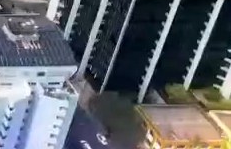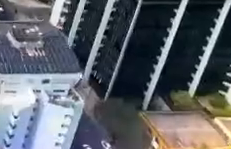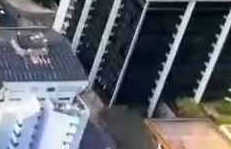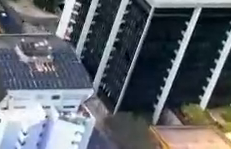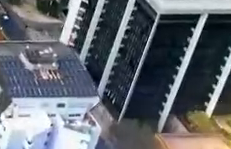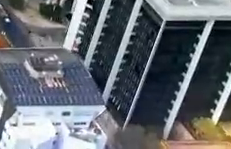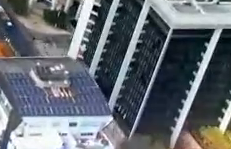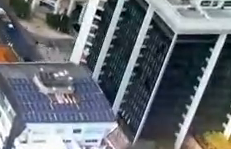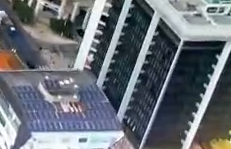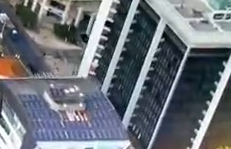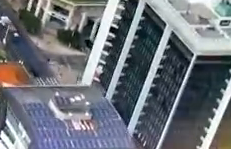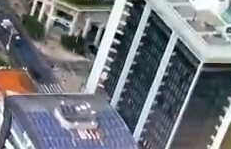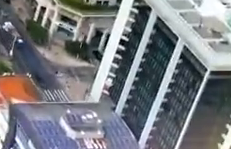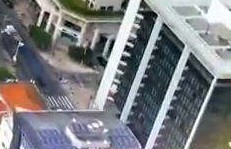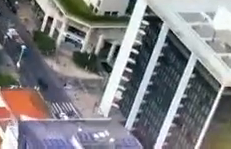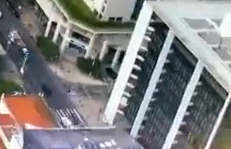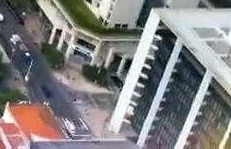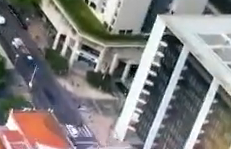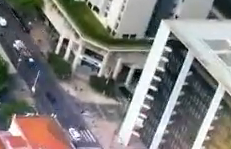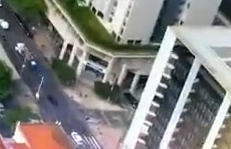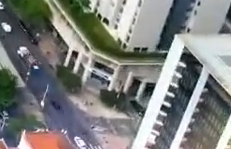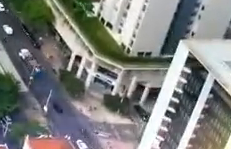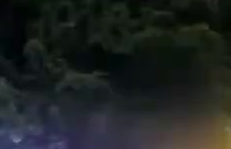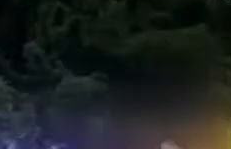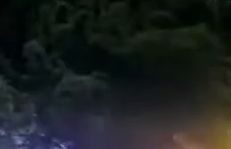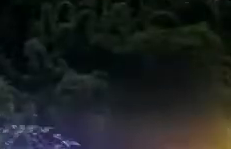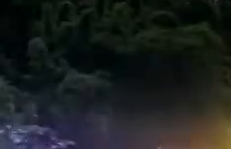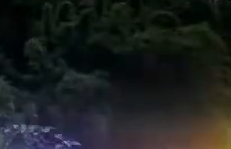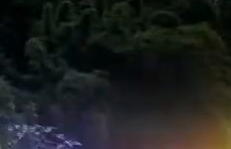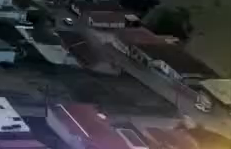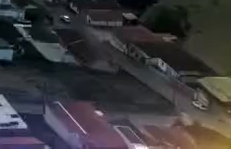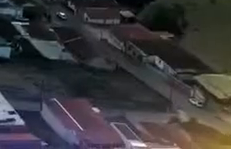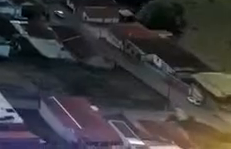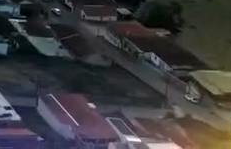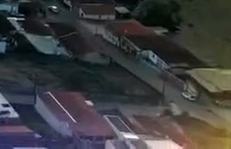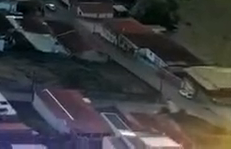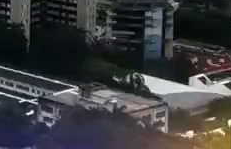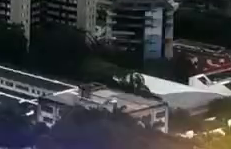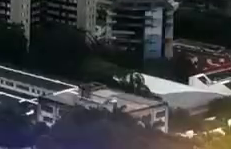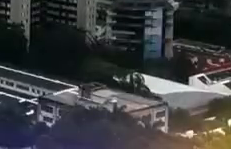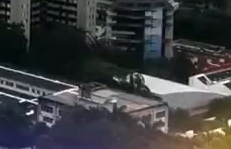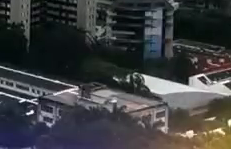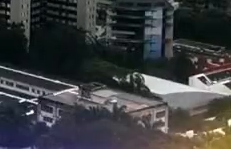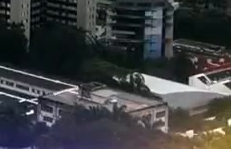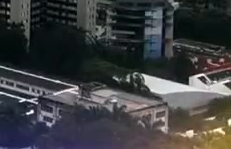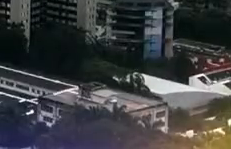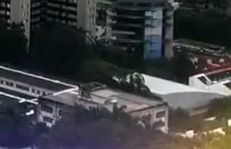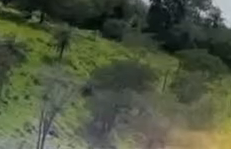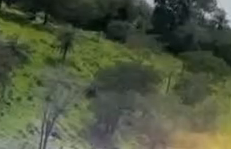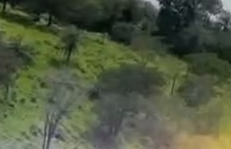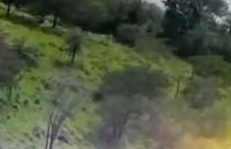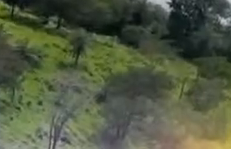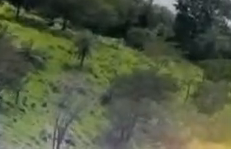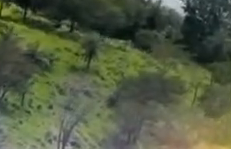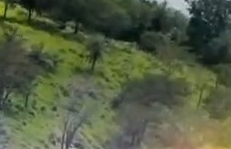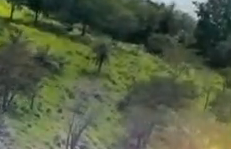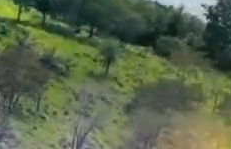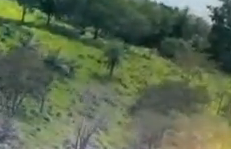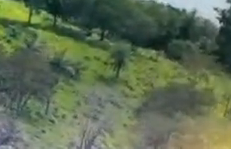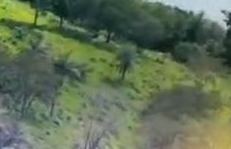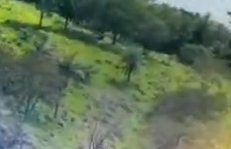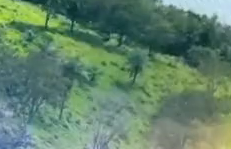o projeto beneficia as cidades de Uberlândia Nova Ponte Araxá e Monte Alegre de Minas e